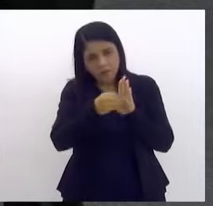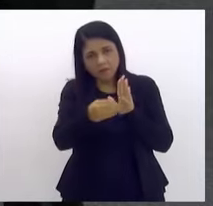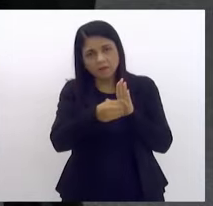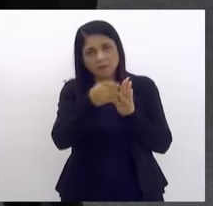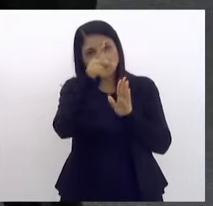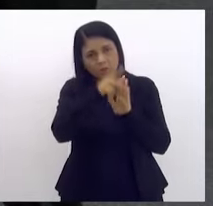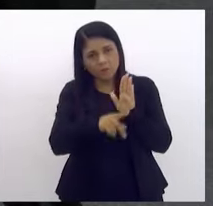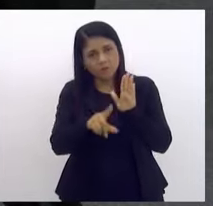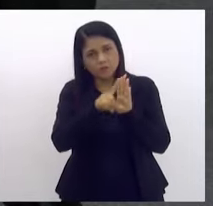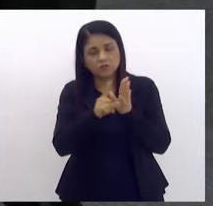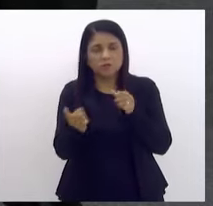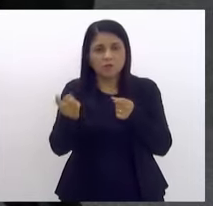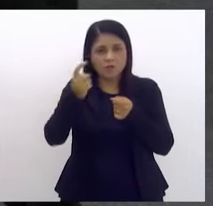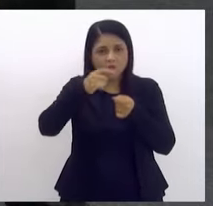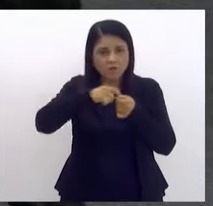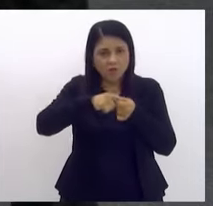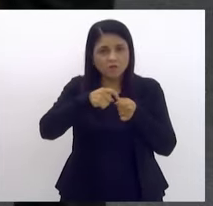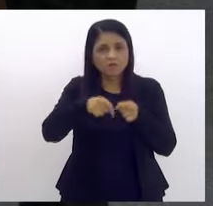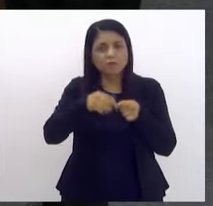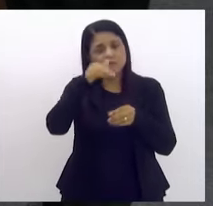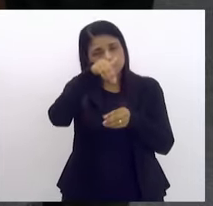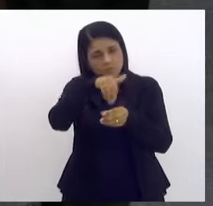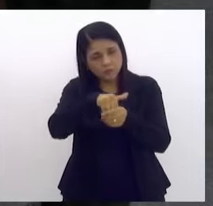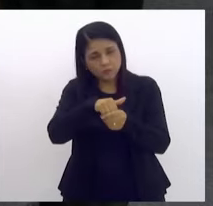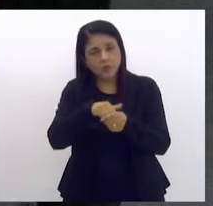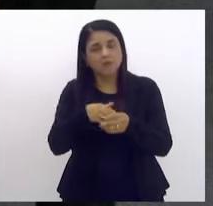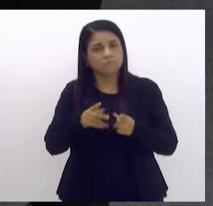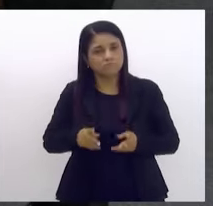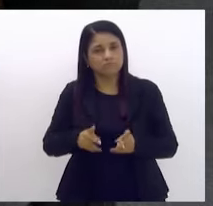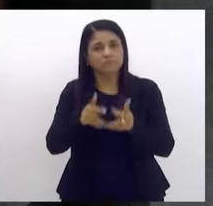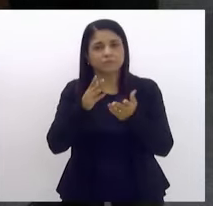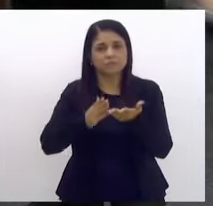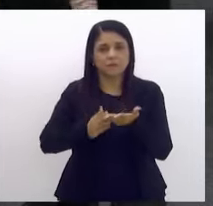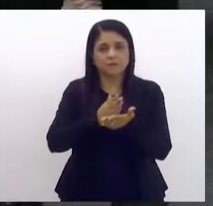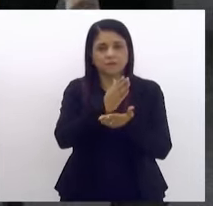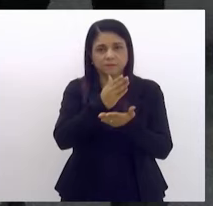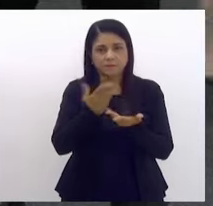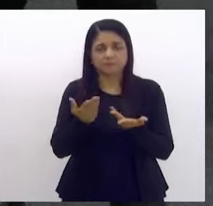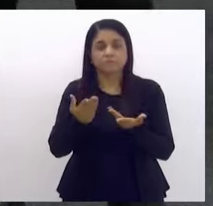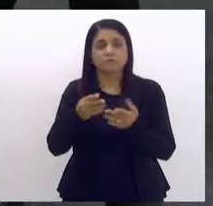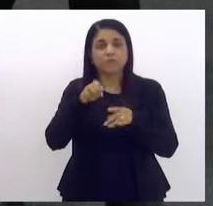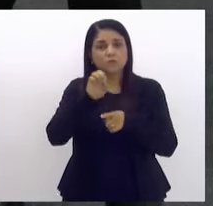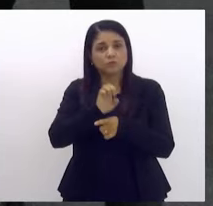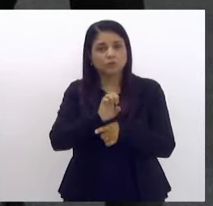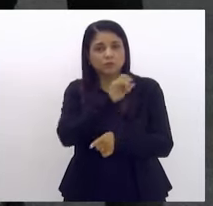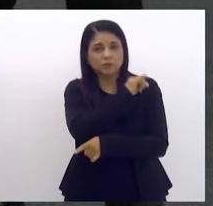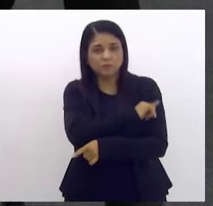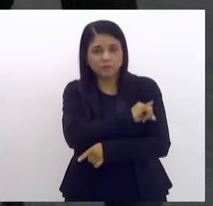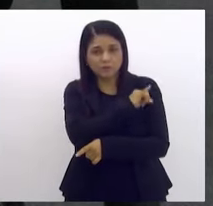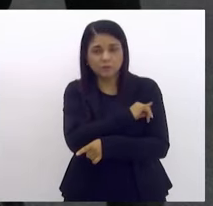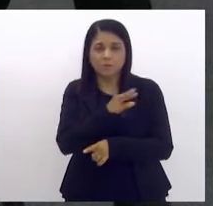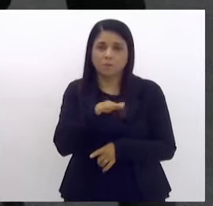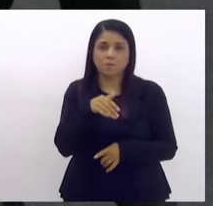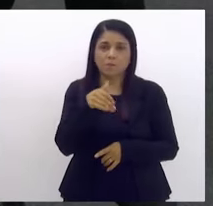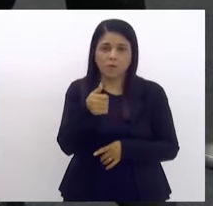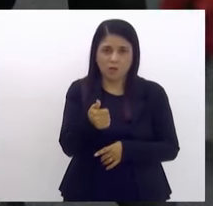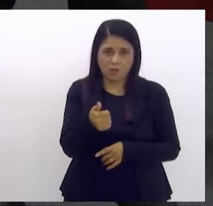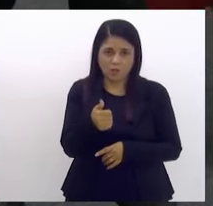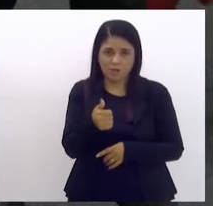projeto retome a sua impositividade e a gente tenha um estado do Rio de Janeiro